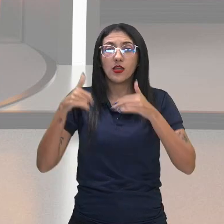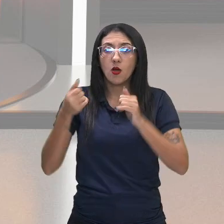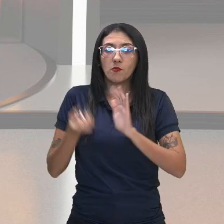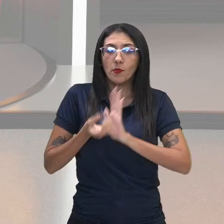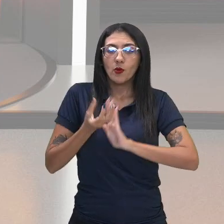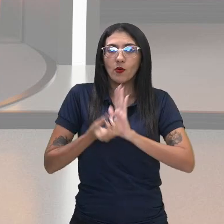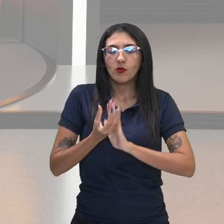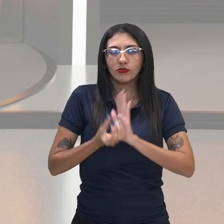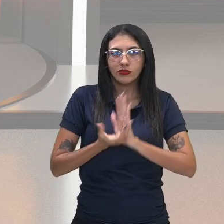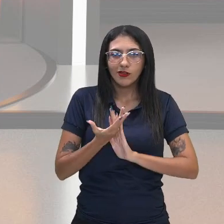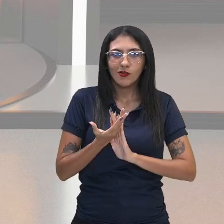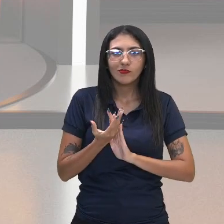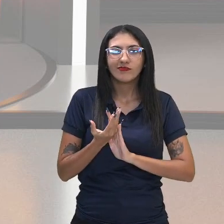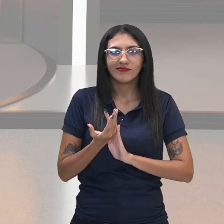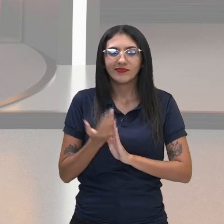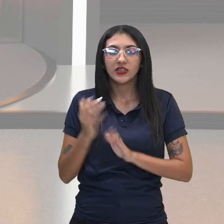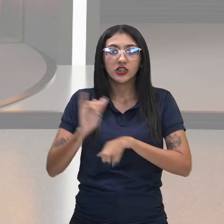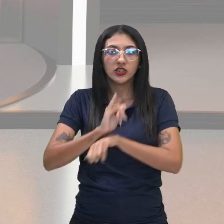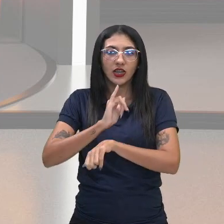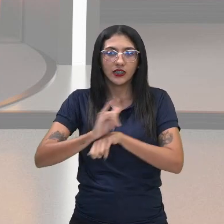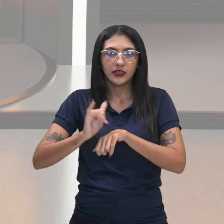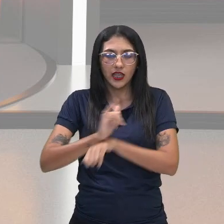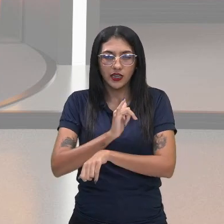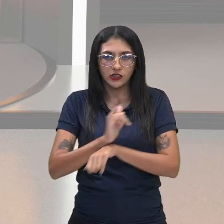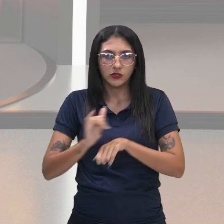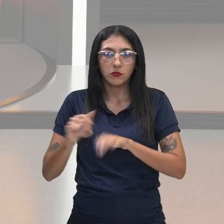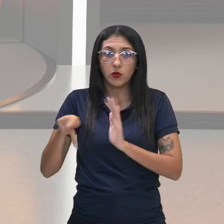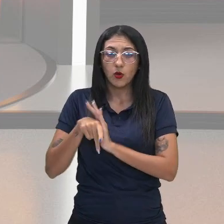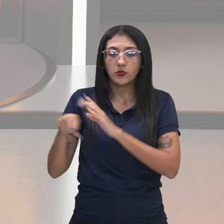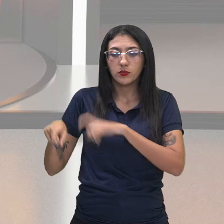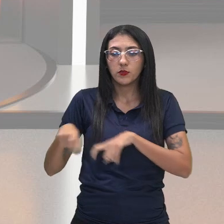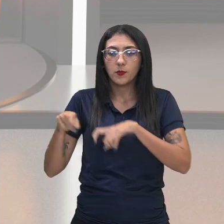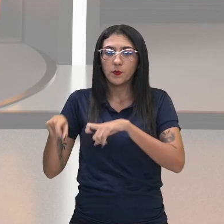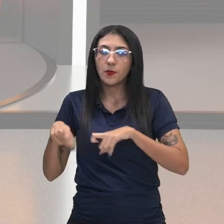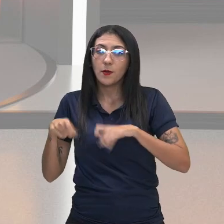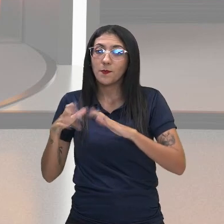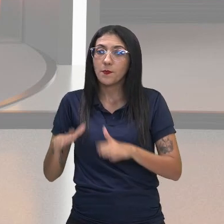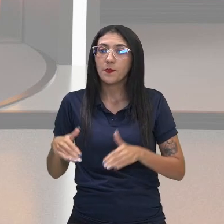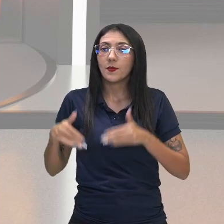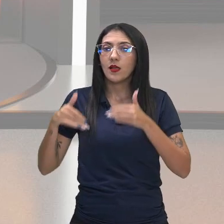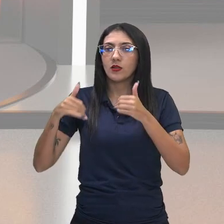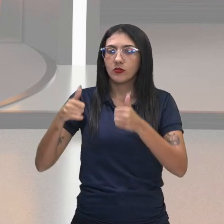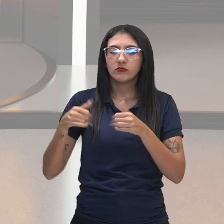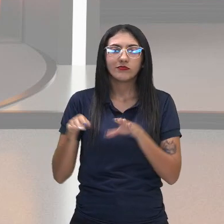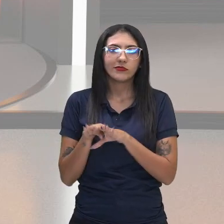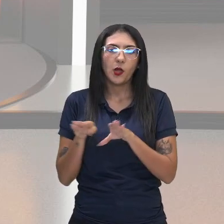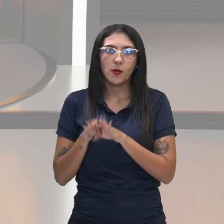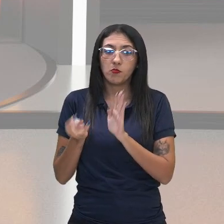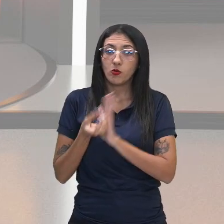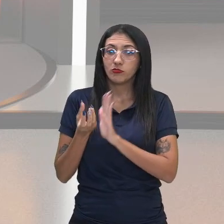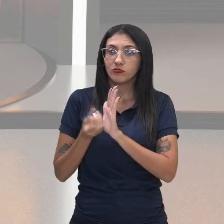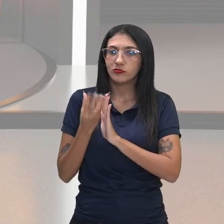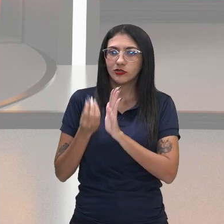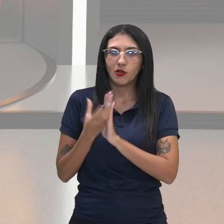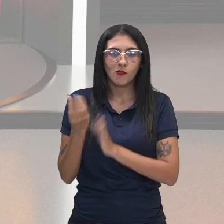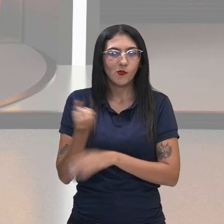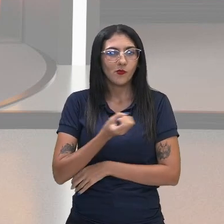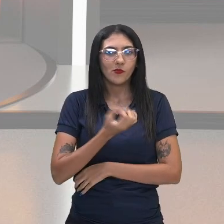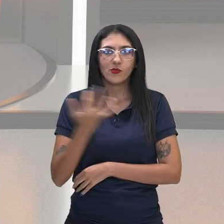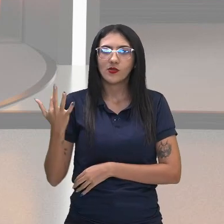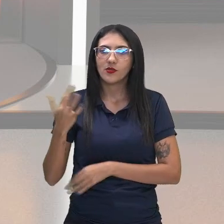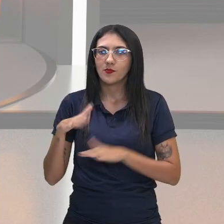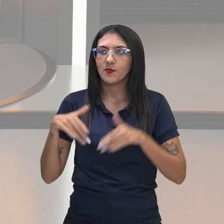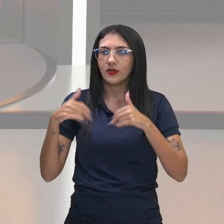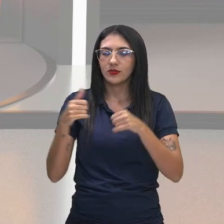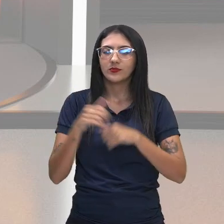feudos, ou seja, com técnicas agrícolas mais eficientes, sendo capazes de aumentar a produção.